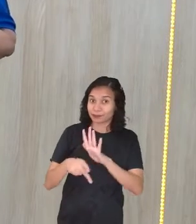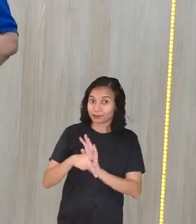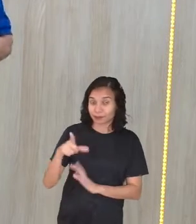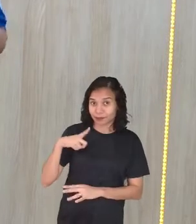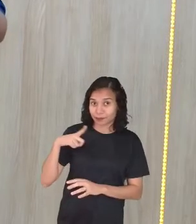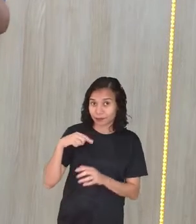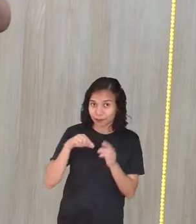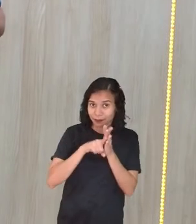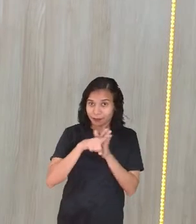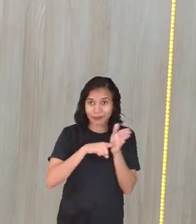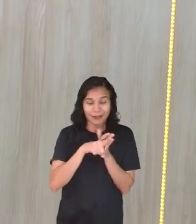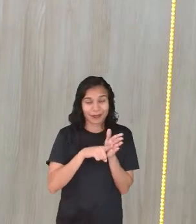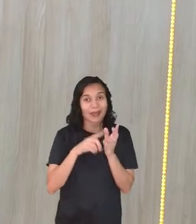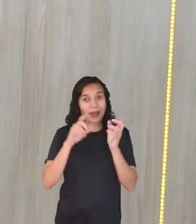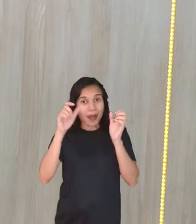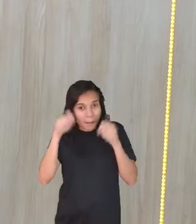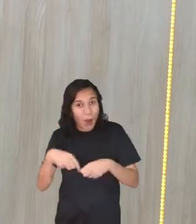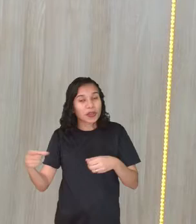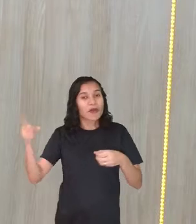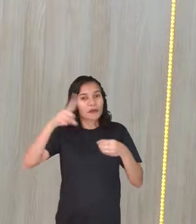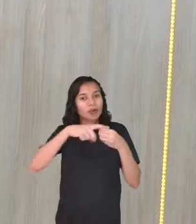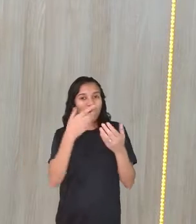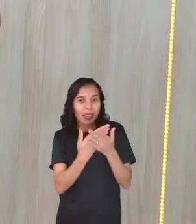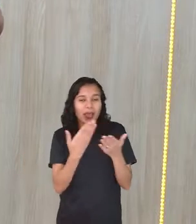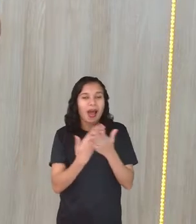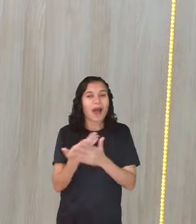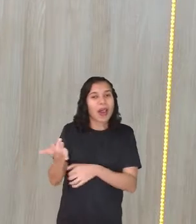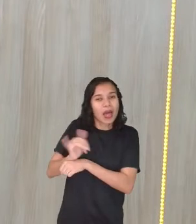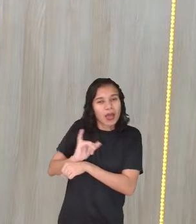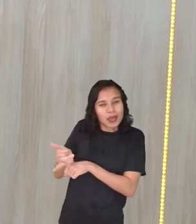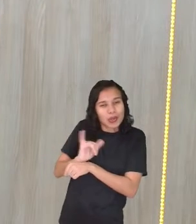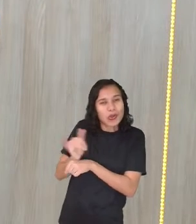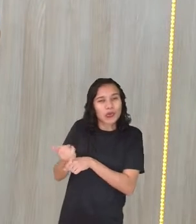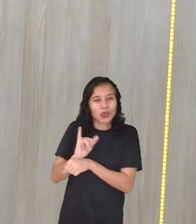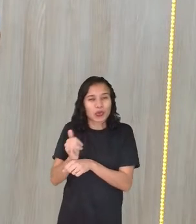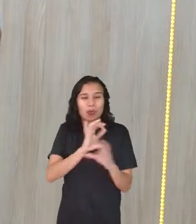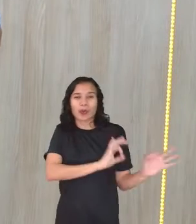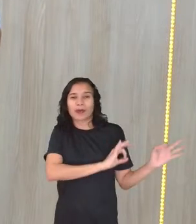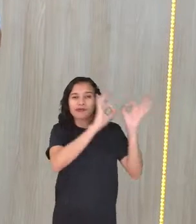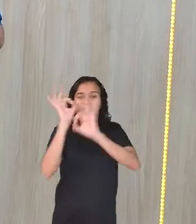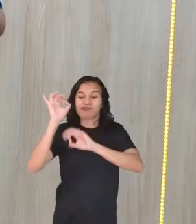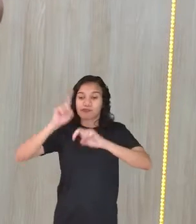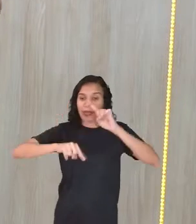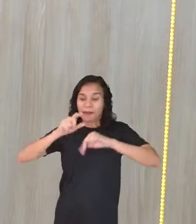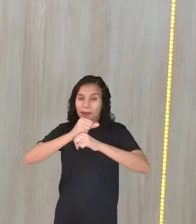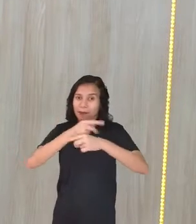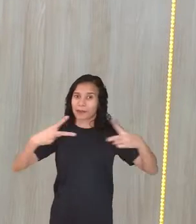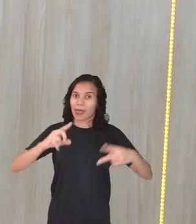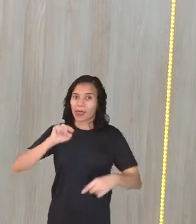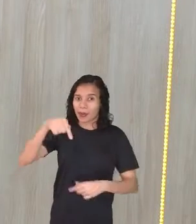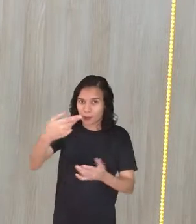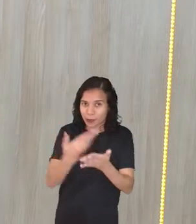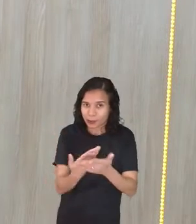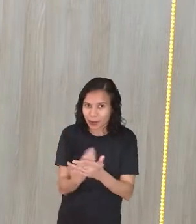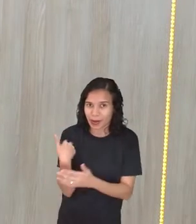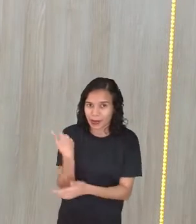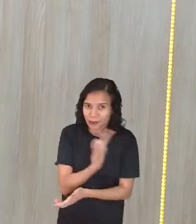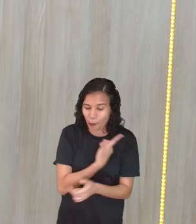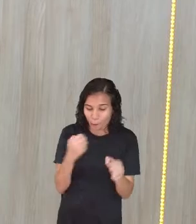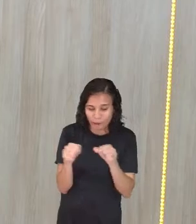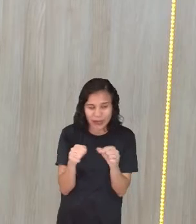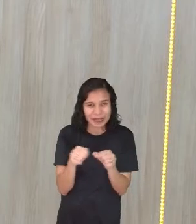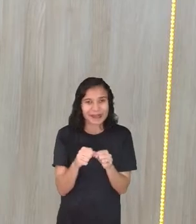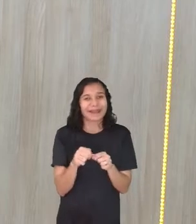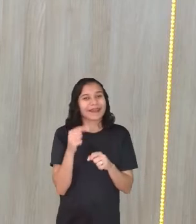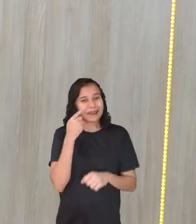a pesquisa, volta na aula, vai lá no YouTube, prepara os materiais, porque na próxima aula a gente vai fazer aqui.